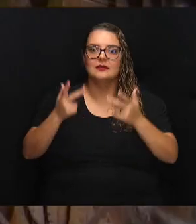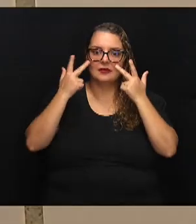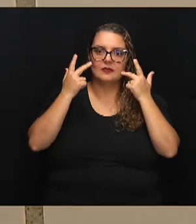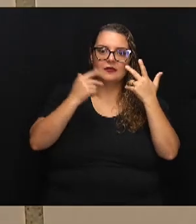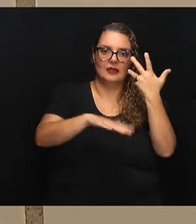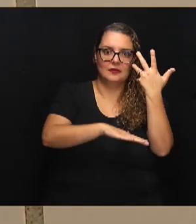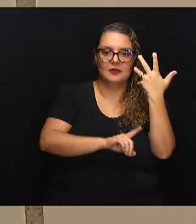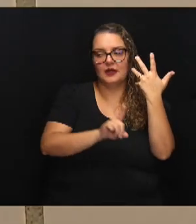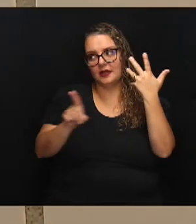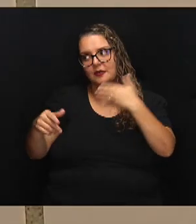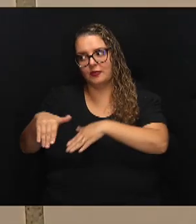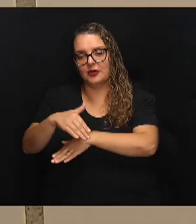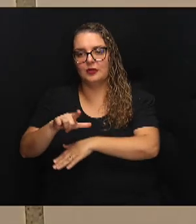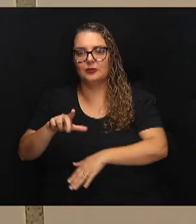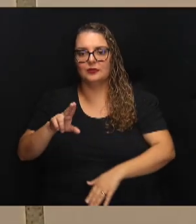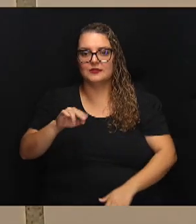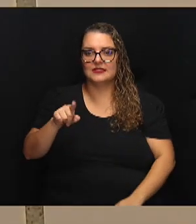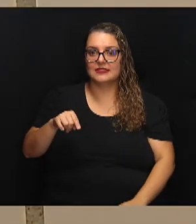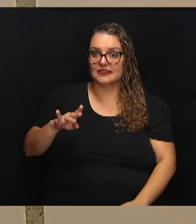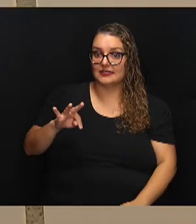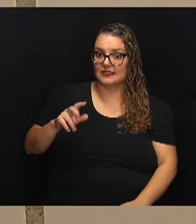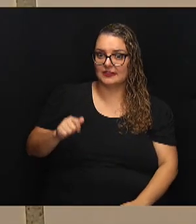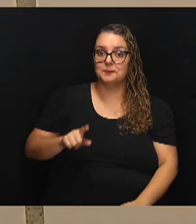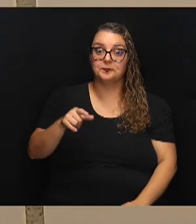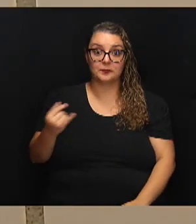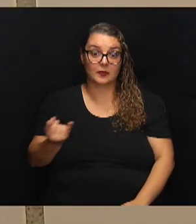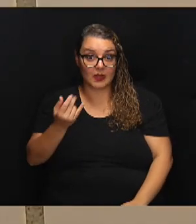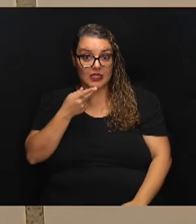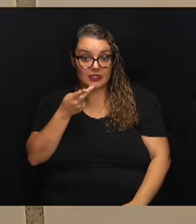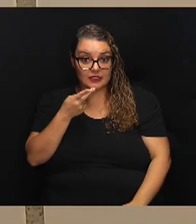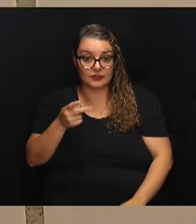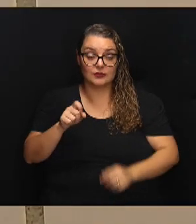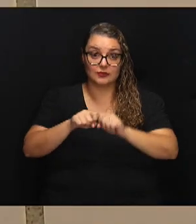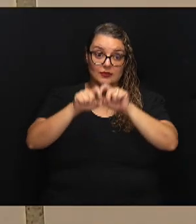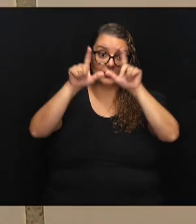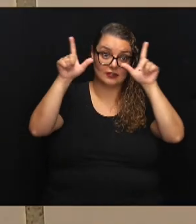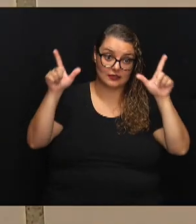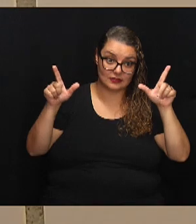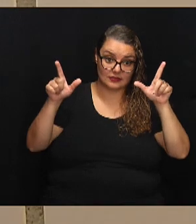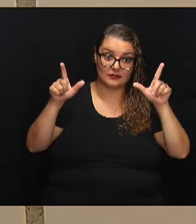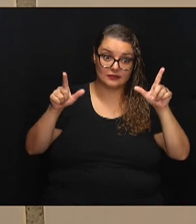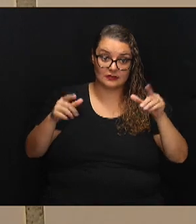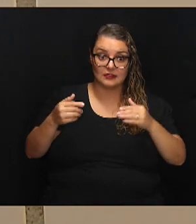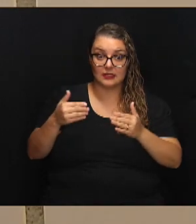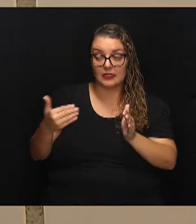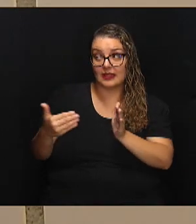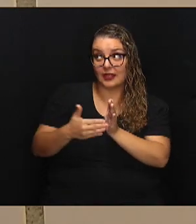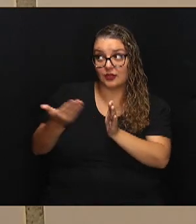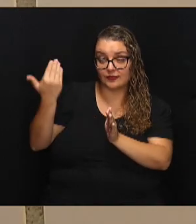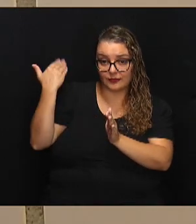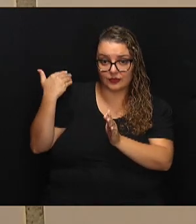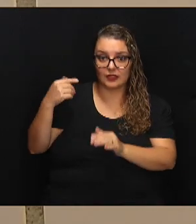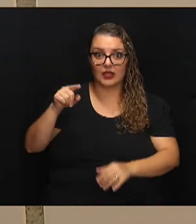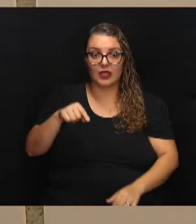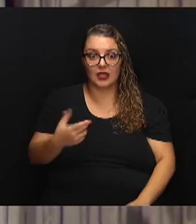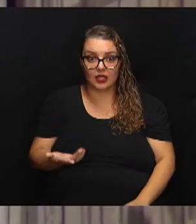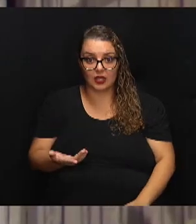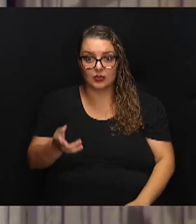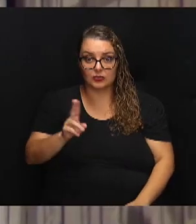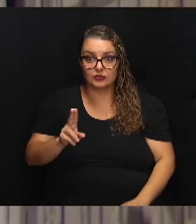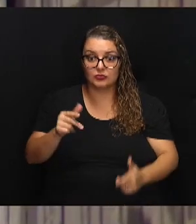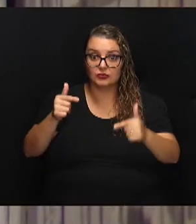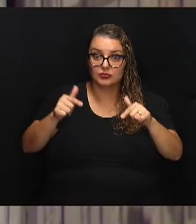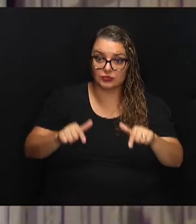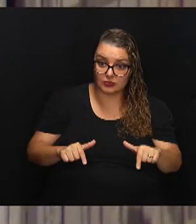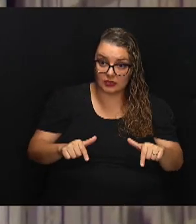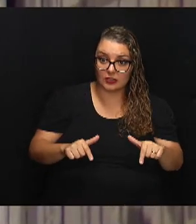Lusitana. É interessante falar também que durante o dia, né, lá atrás, era usado como um espaço tanto